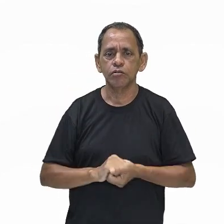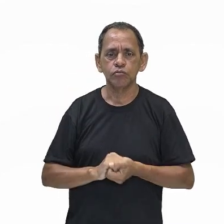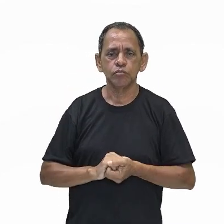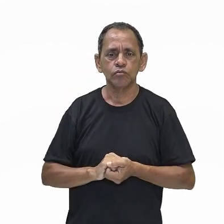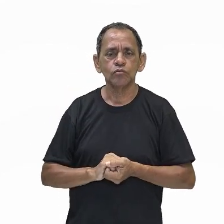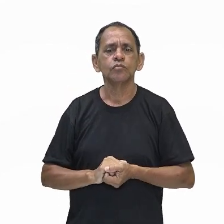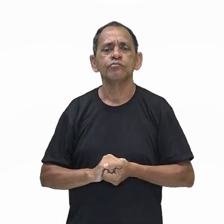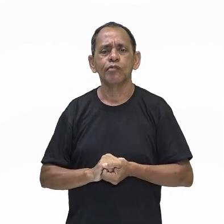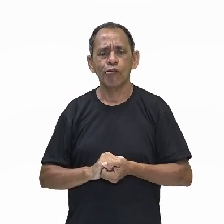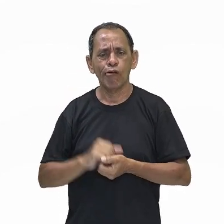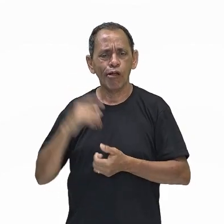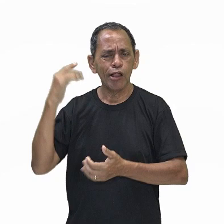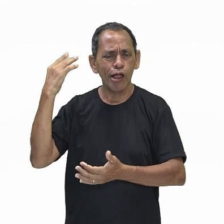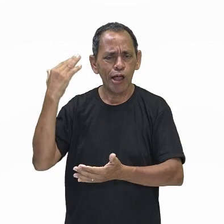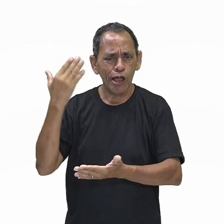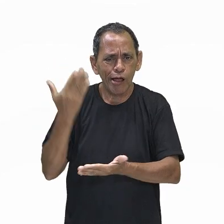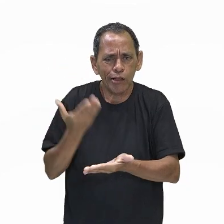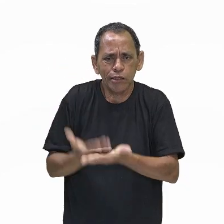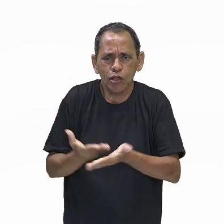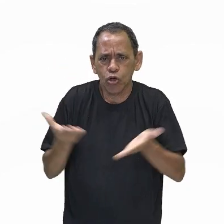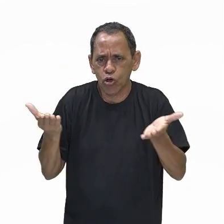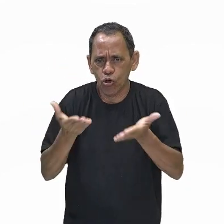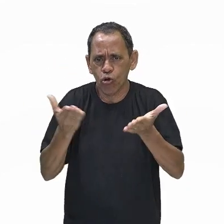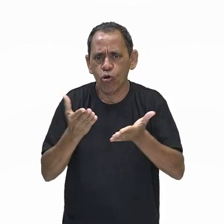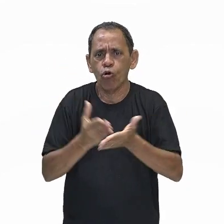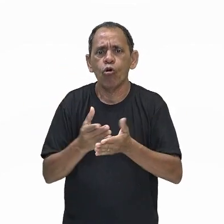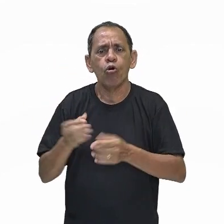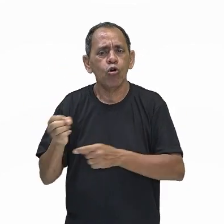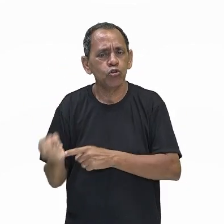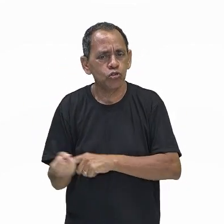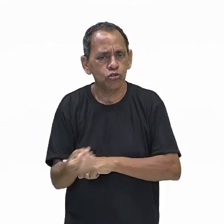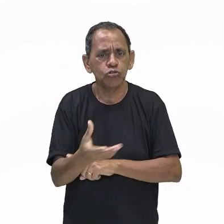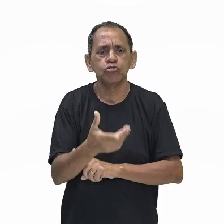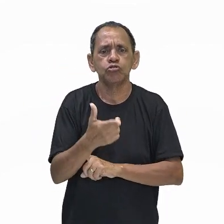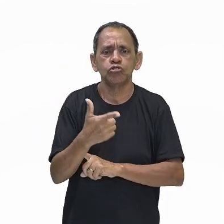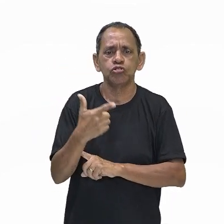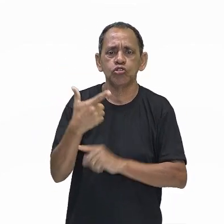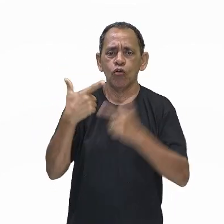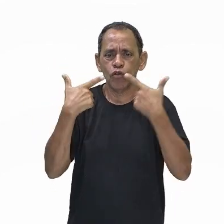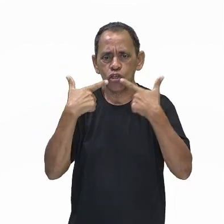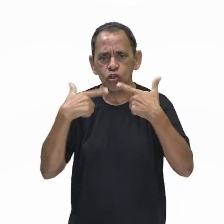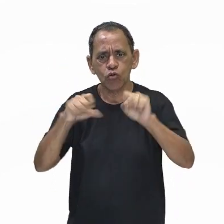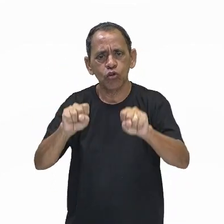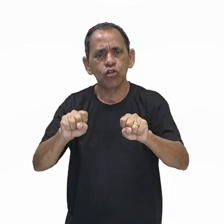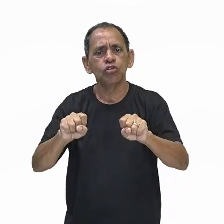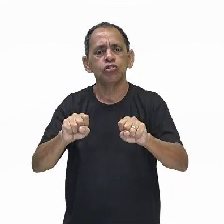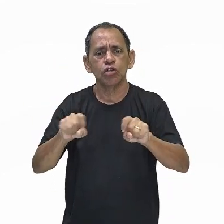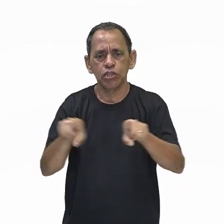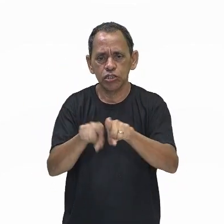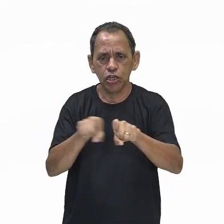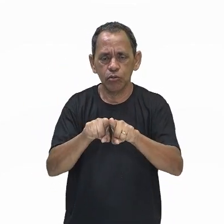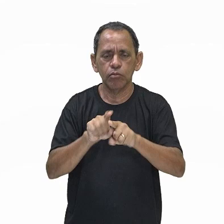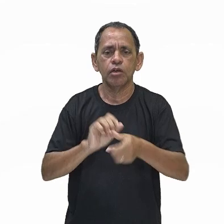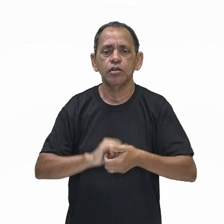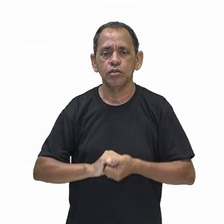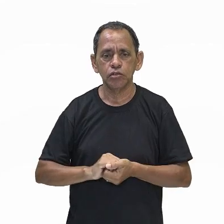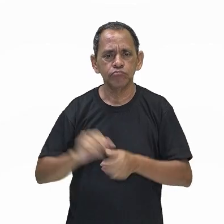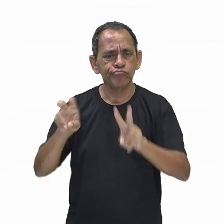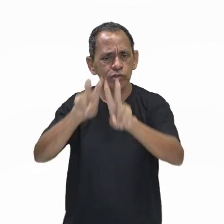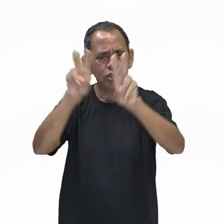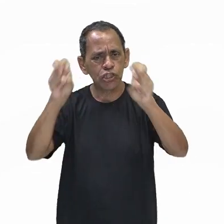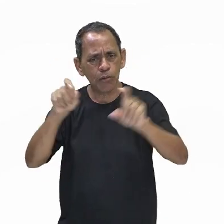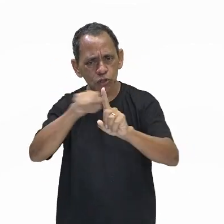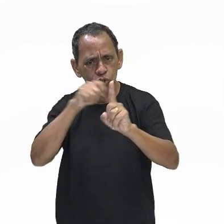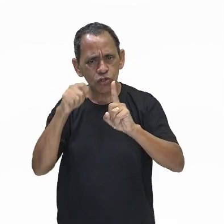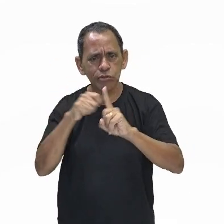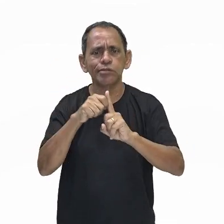passado, né? Inovações linguísticas e metalinguagem, regionalismo universal, temática